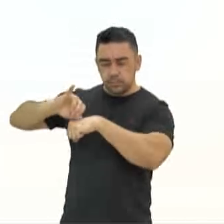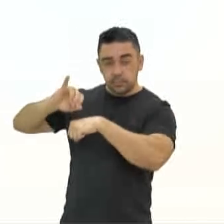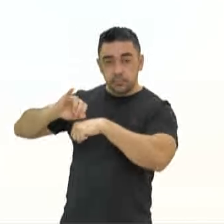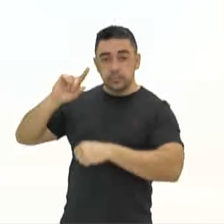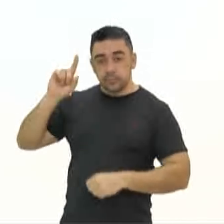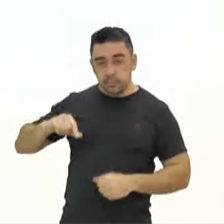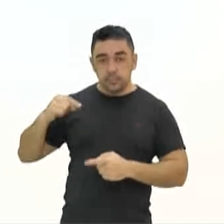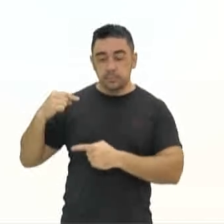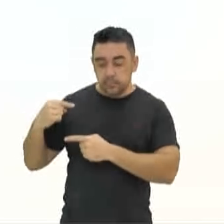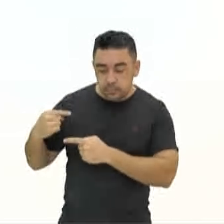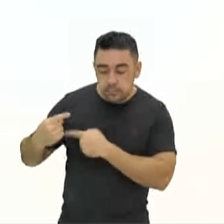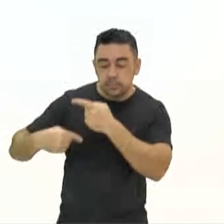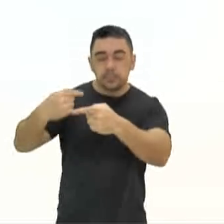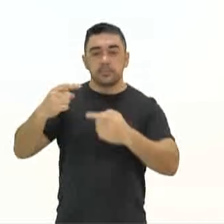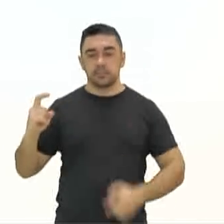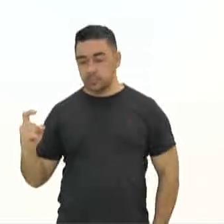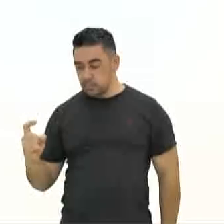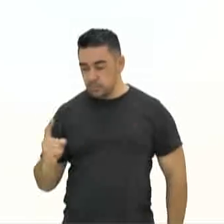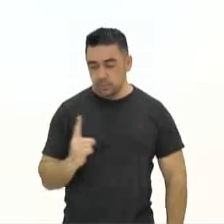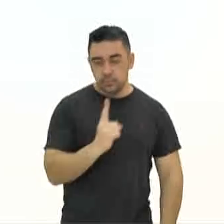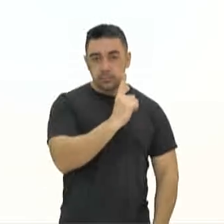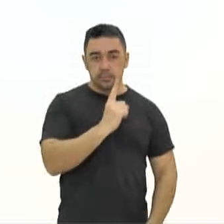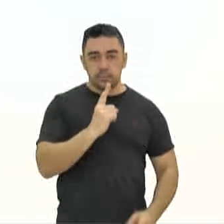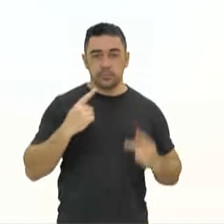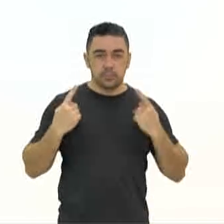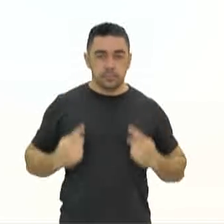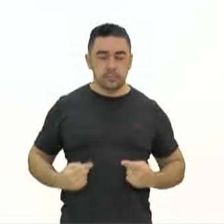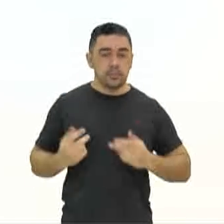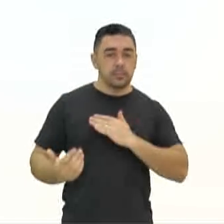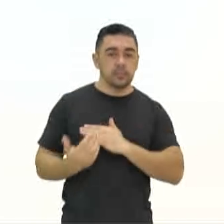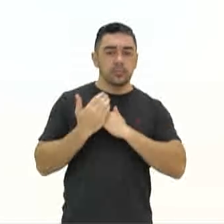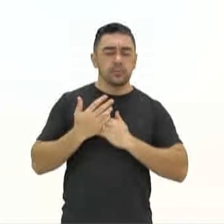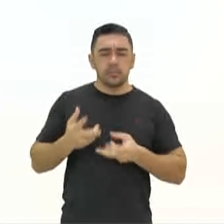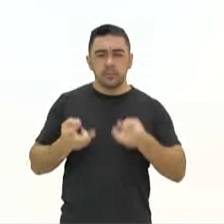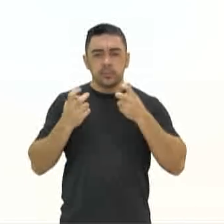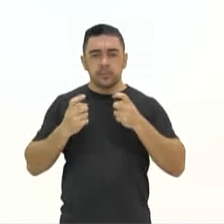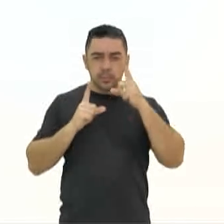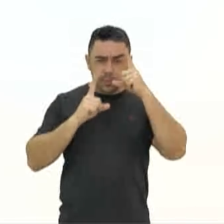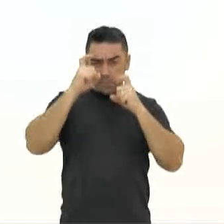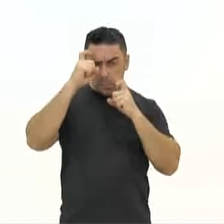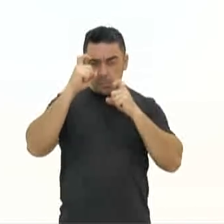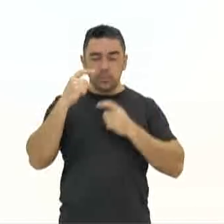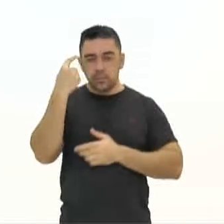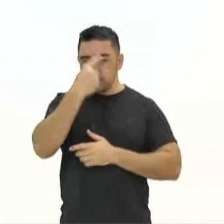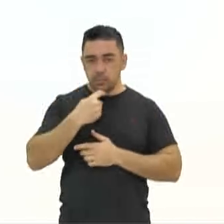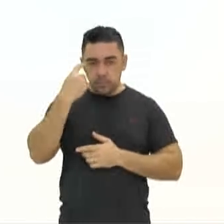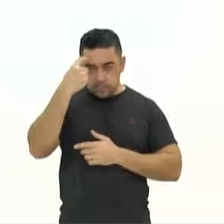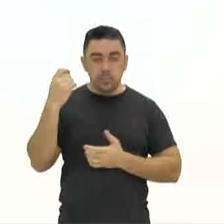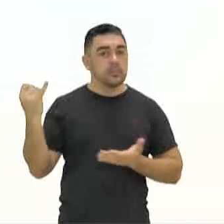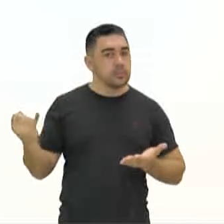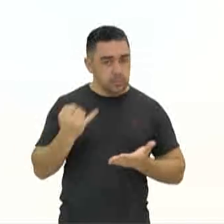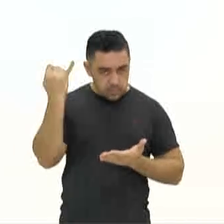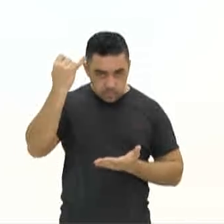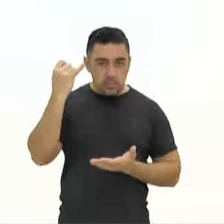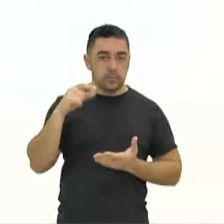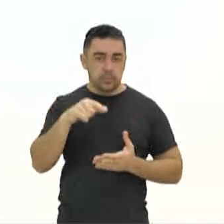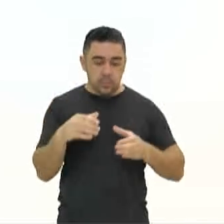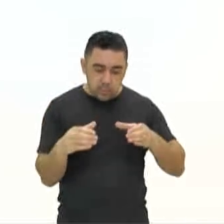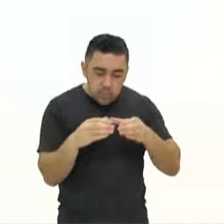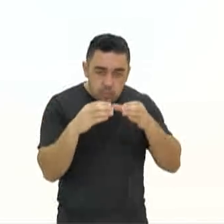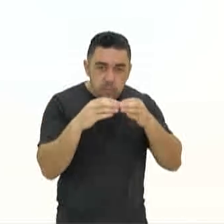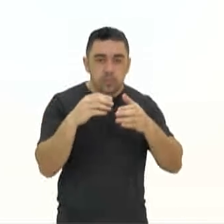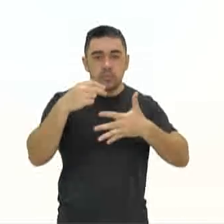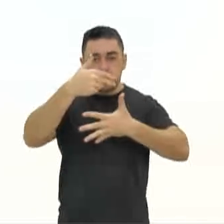uma evolução humana, programada para ajudar na leitura de expressões faciais. De fato, é algo importante para uma espécie que depende